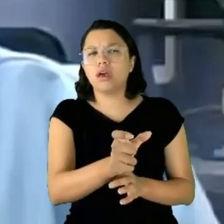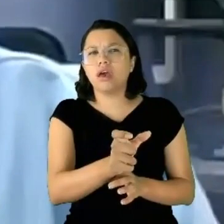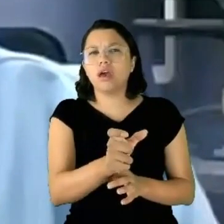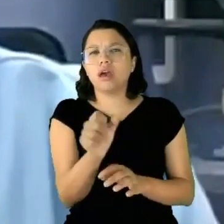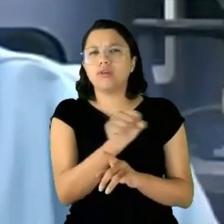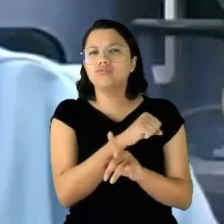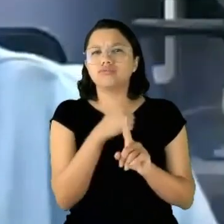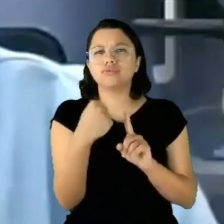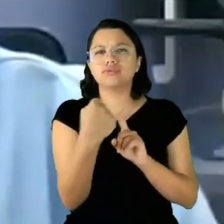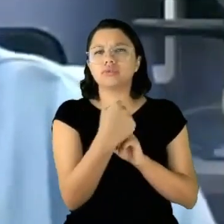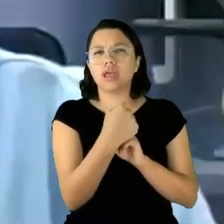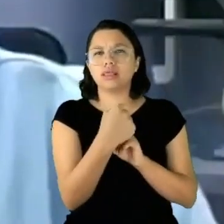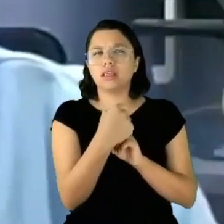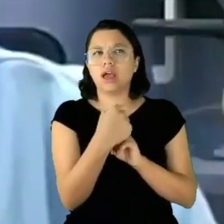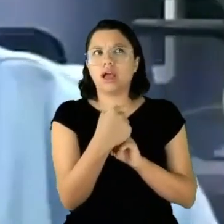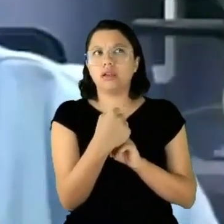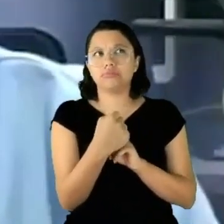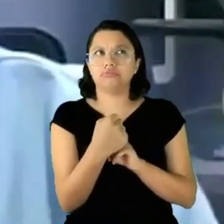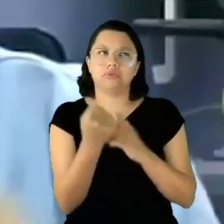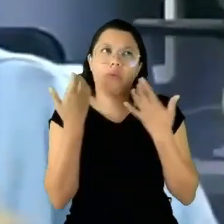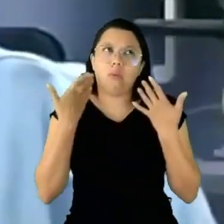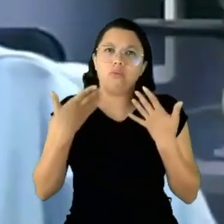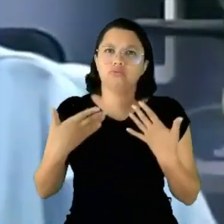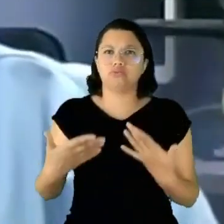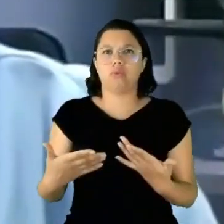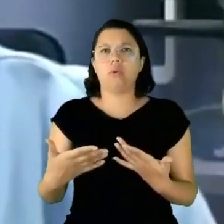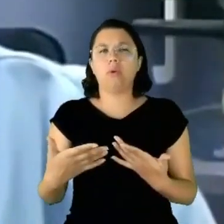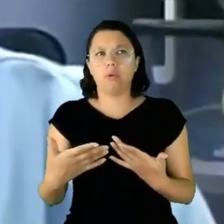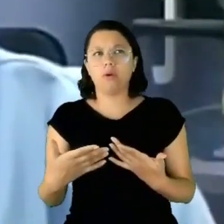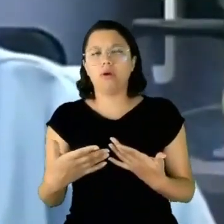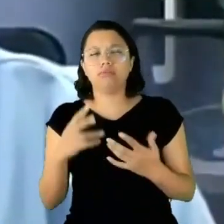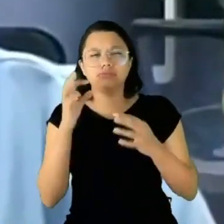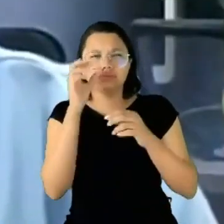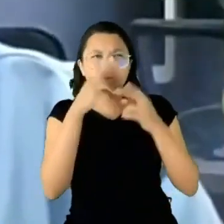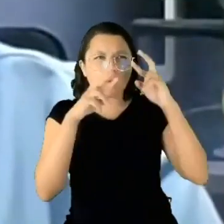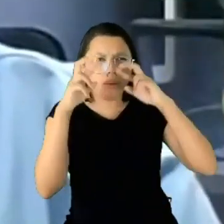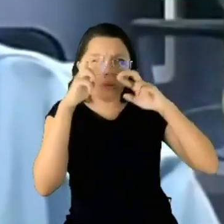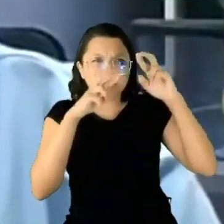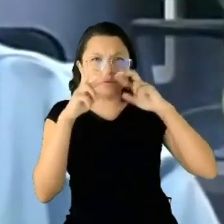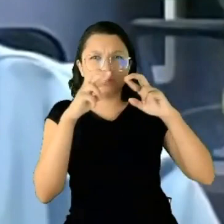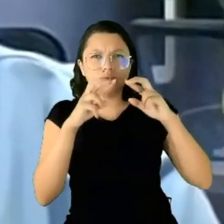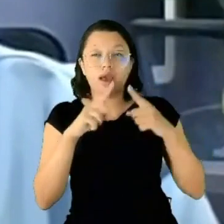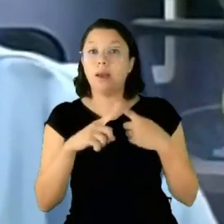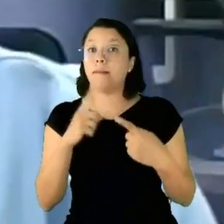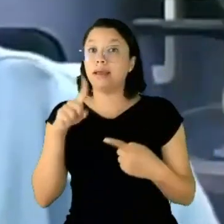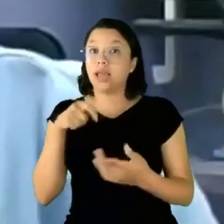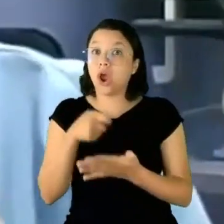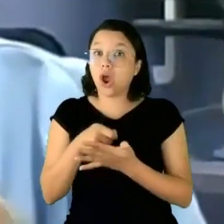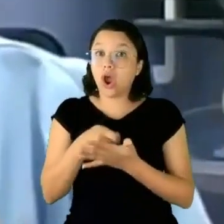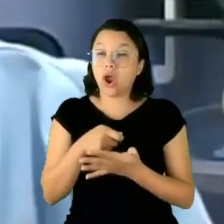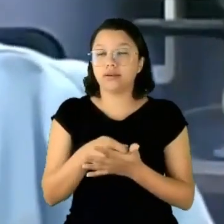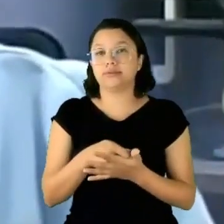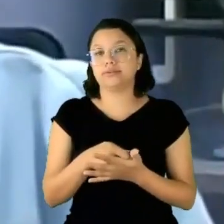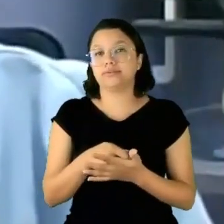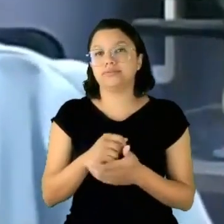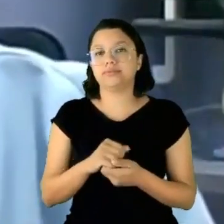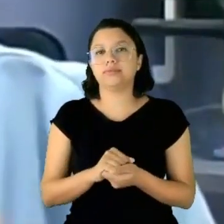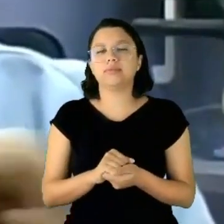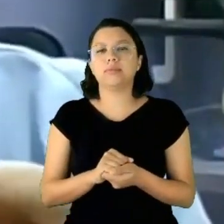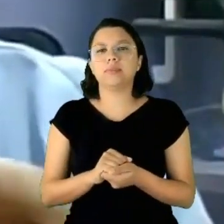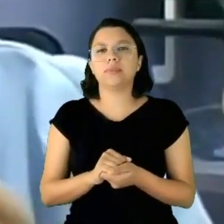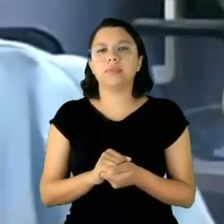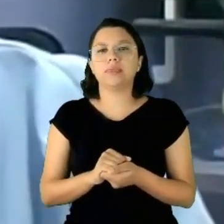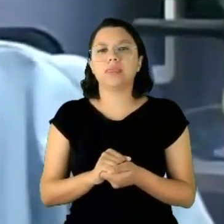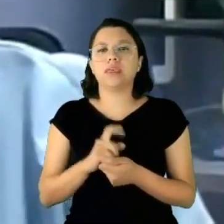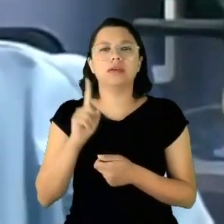costuma observar tanto, mas que é altamente cobrado, que é o juiz gestor, não é